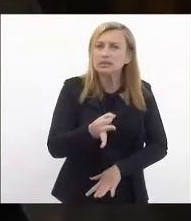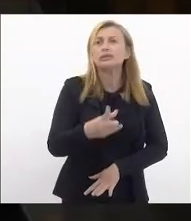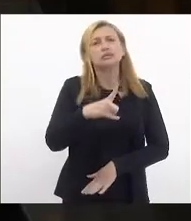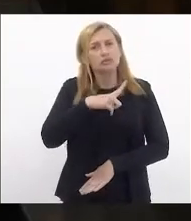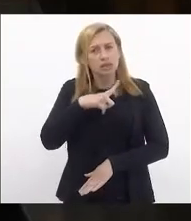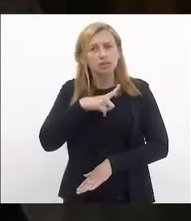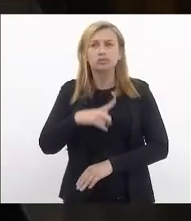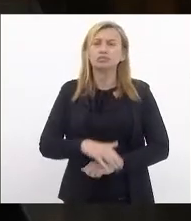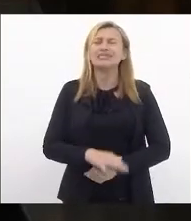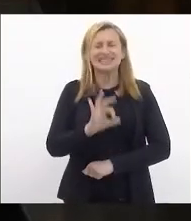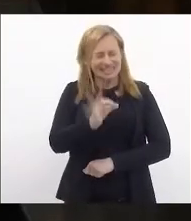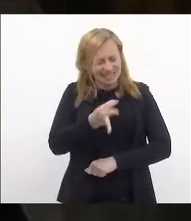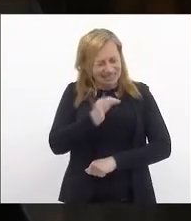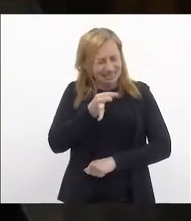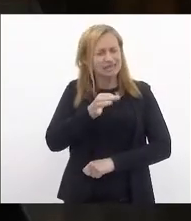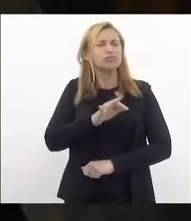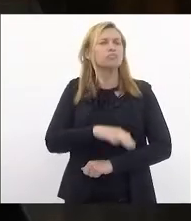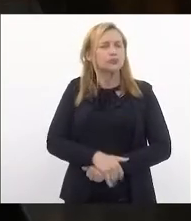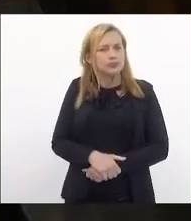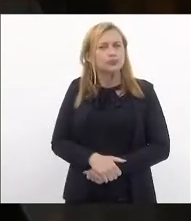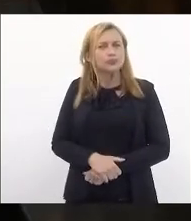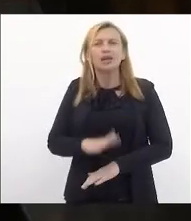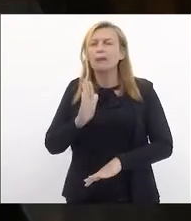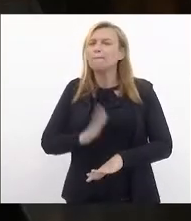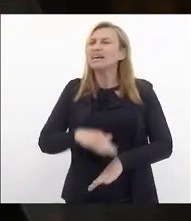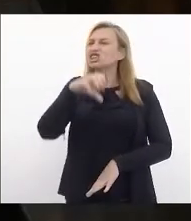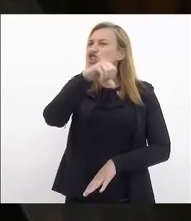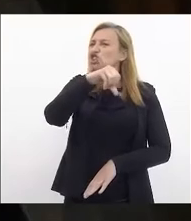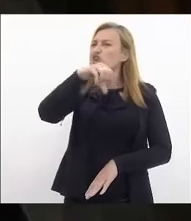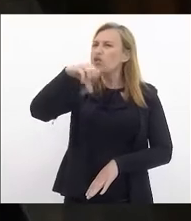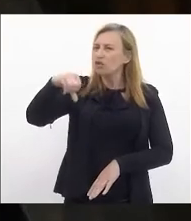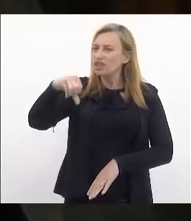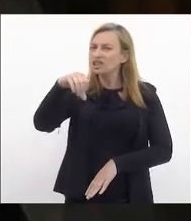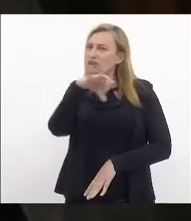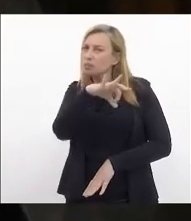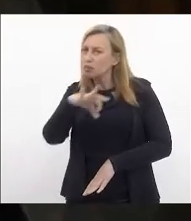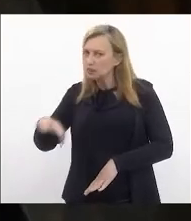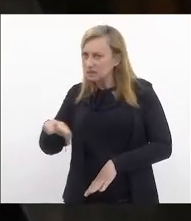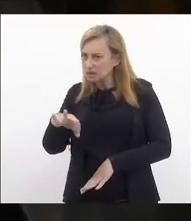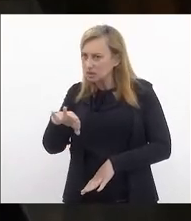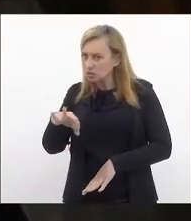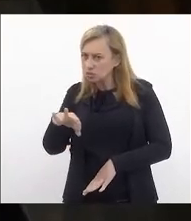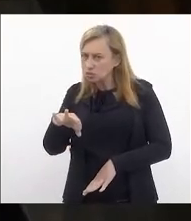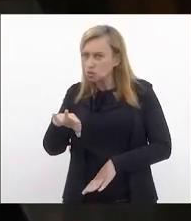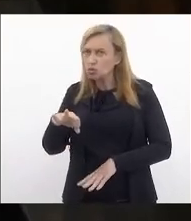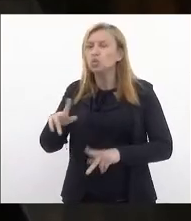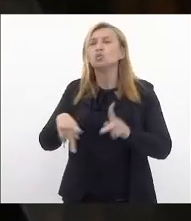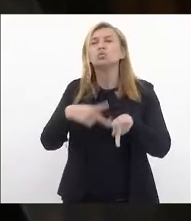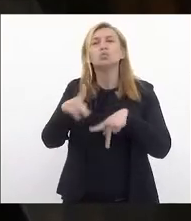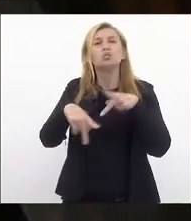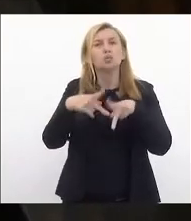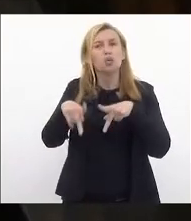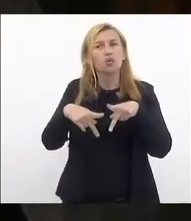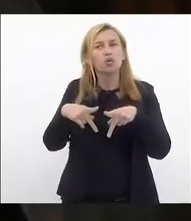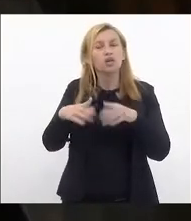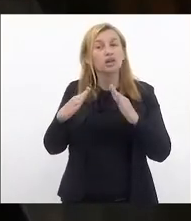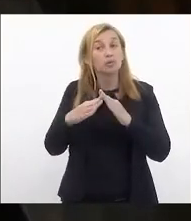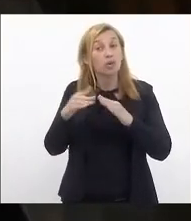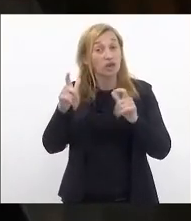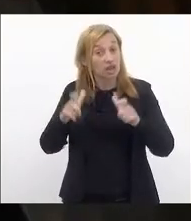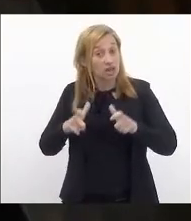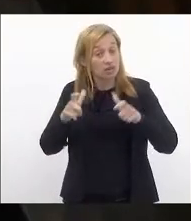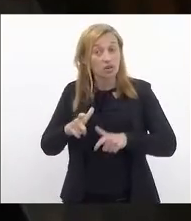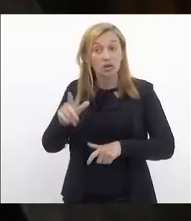certeza que mais de 99% da população que mora ali